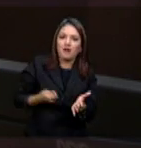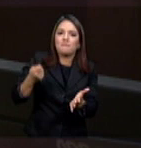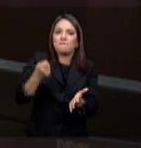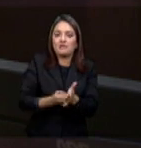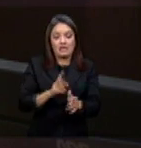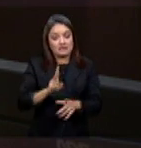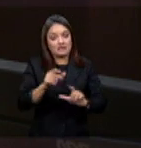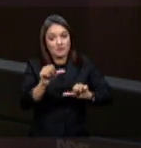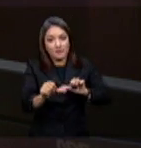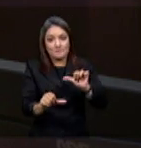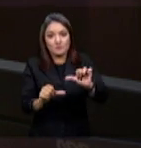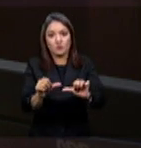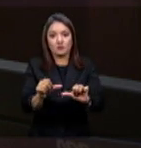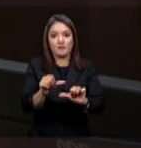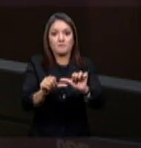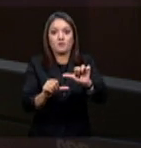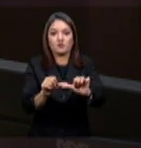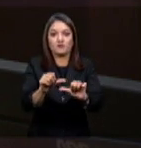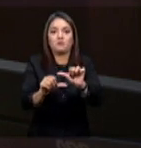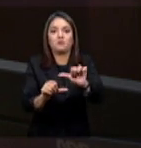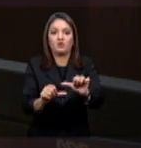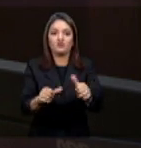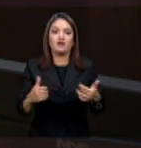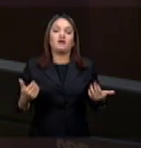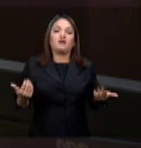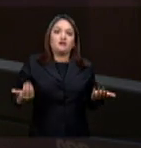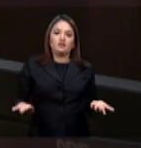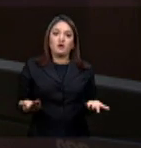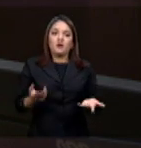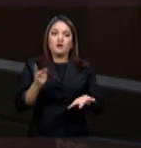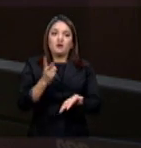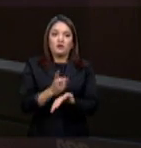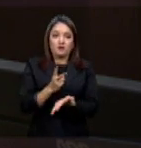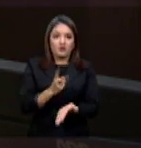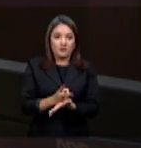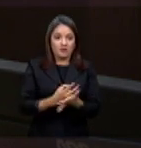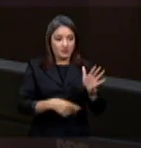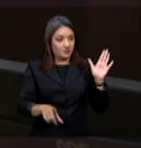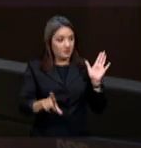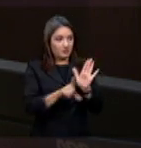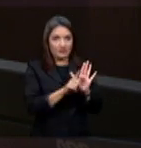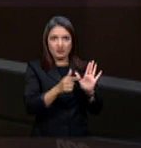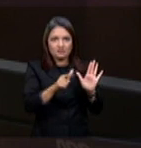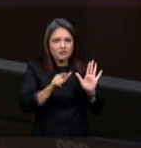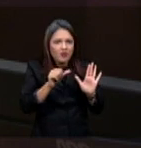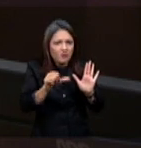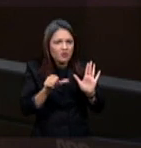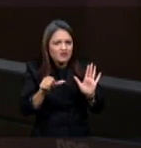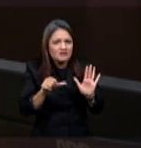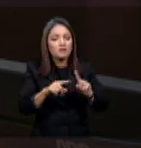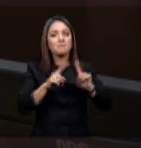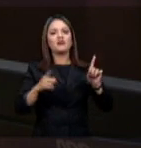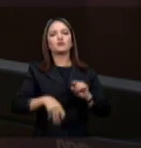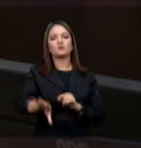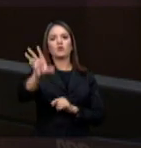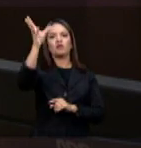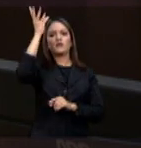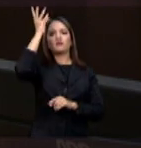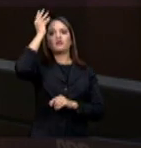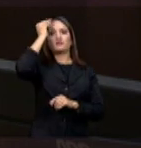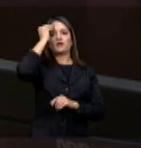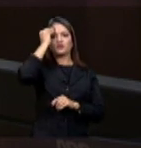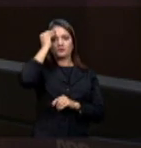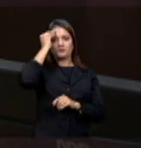é e ainda que a letra da Lei não seja alterada a interpretação